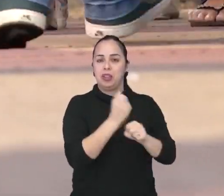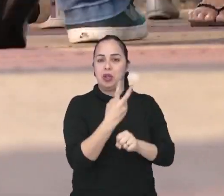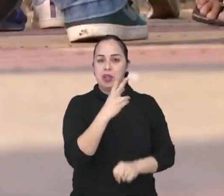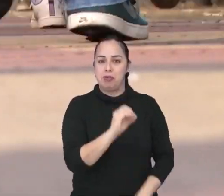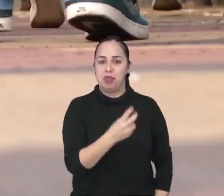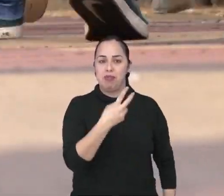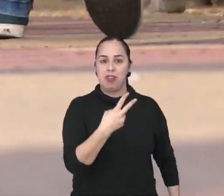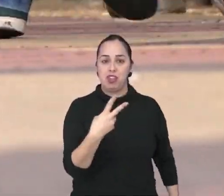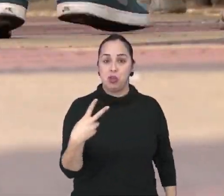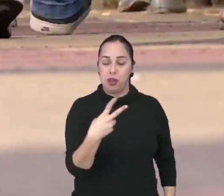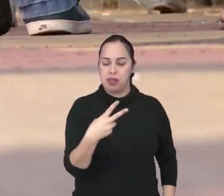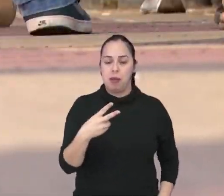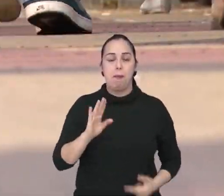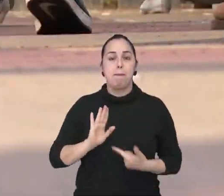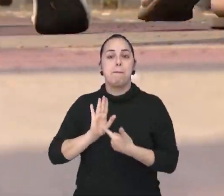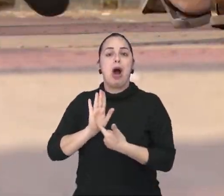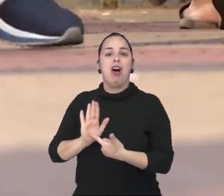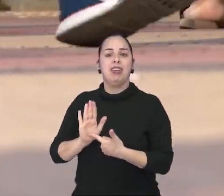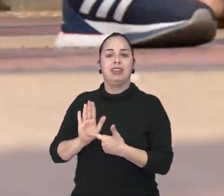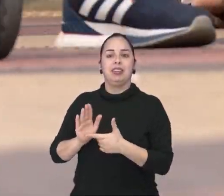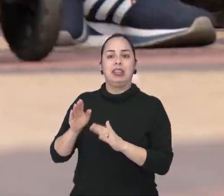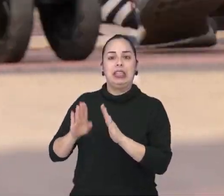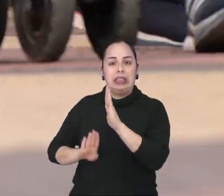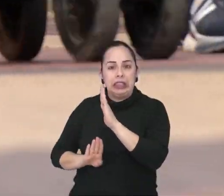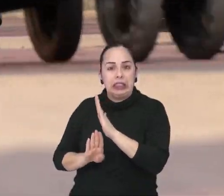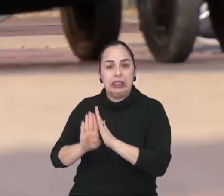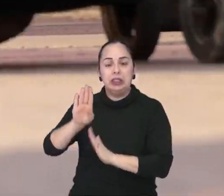2022 mostram que a população da cidade cresceu